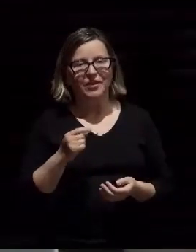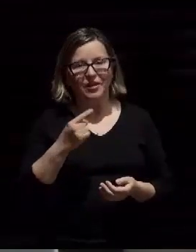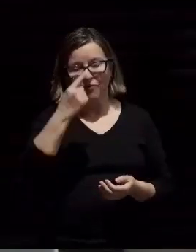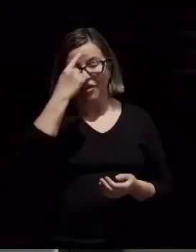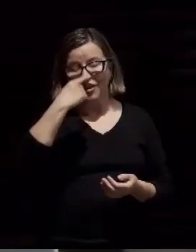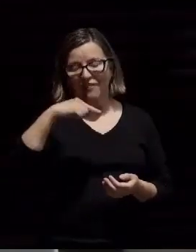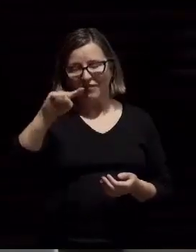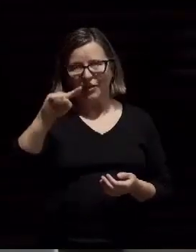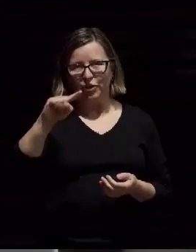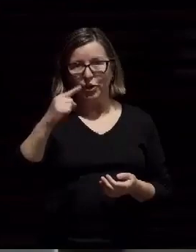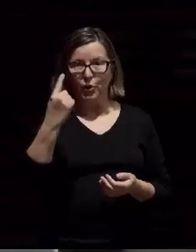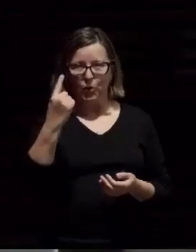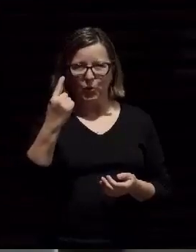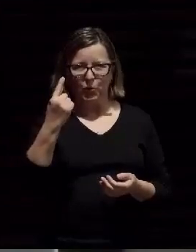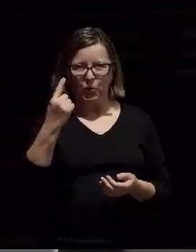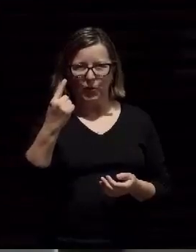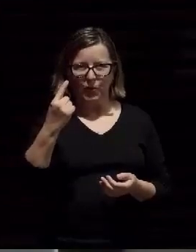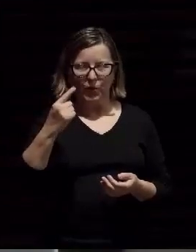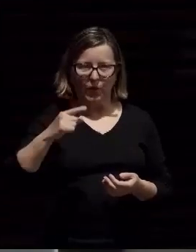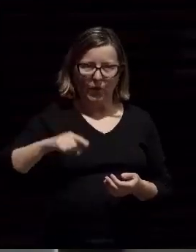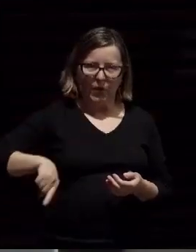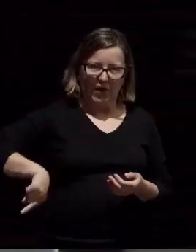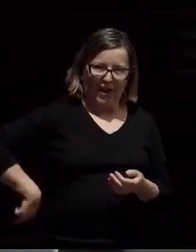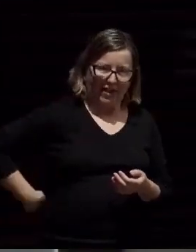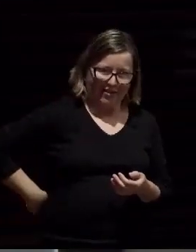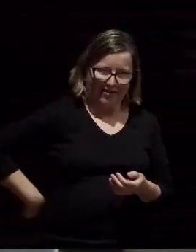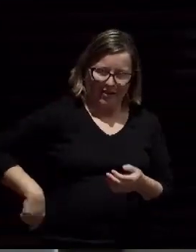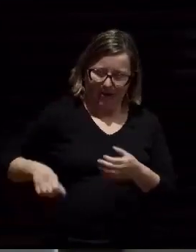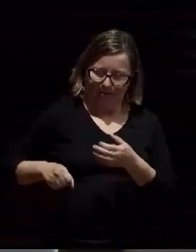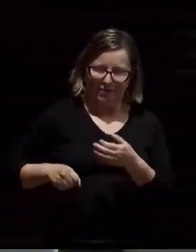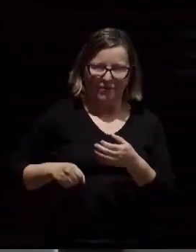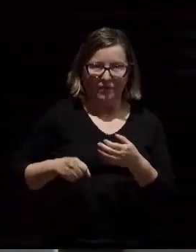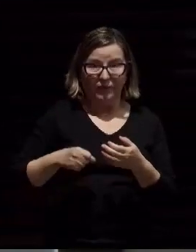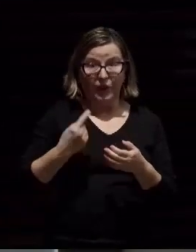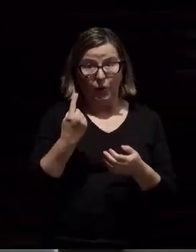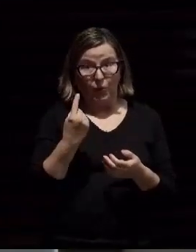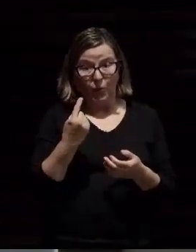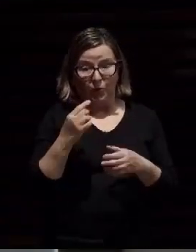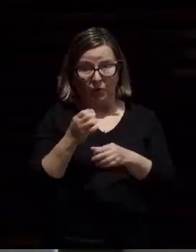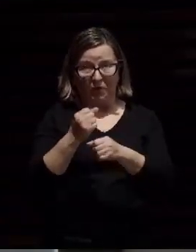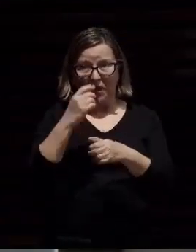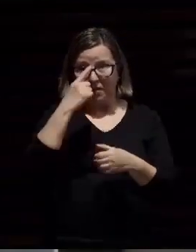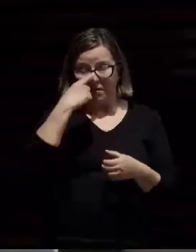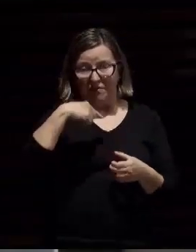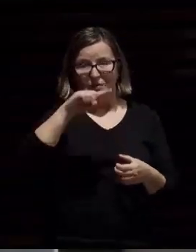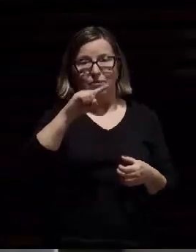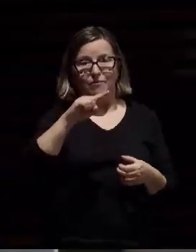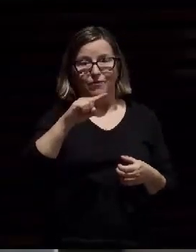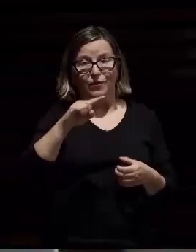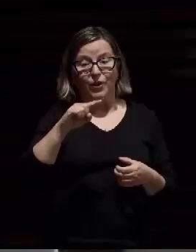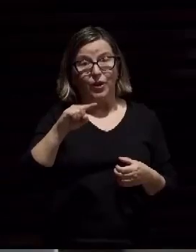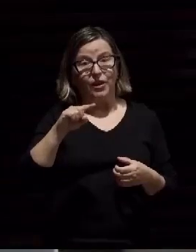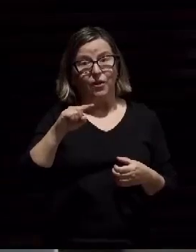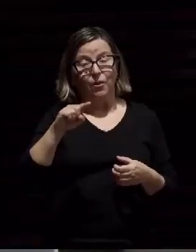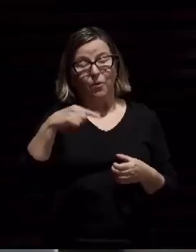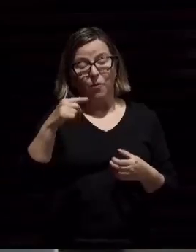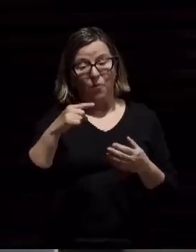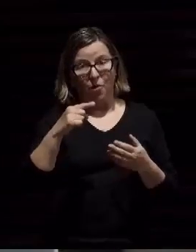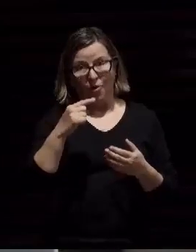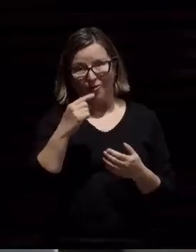cauda, um pega na perna, e cada um descreve o elefante de acordo com